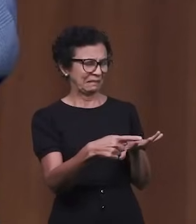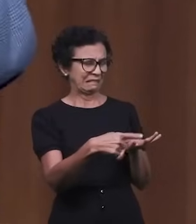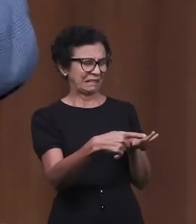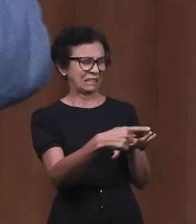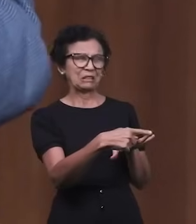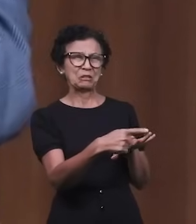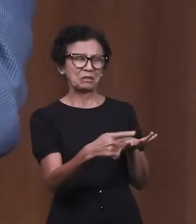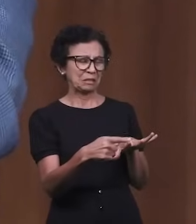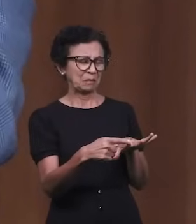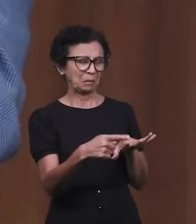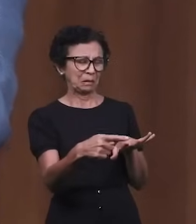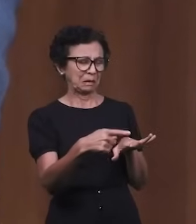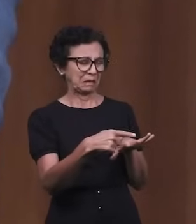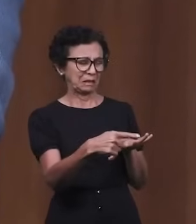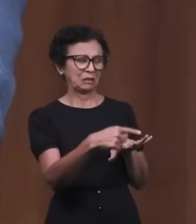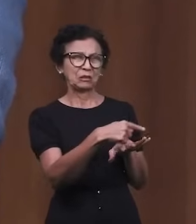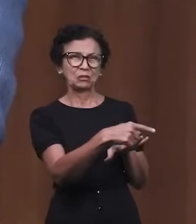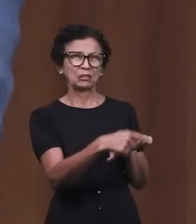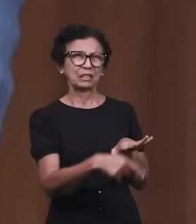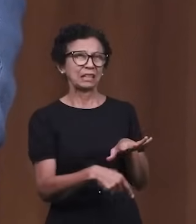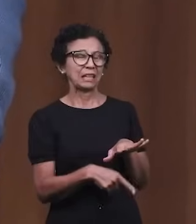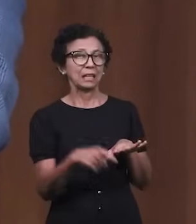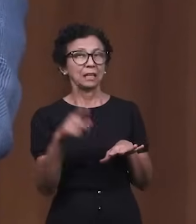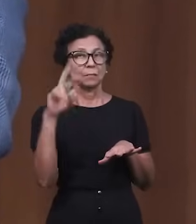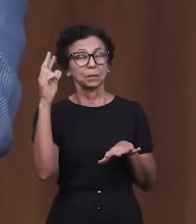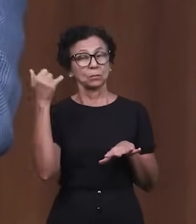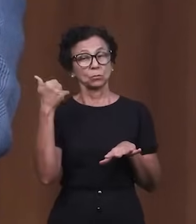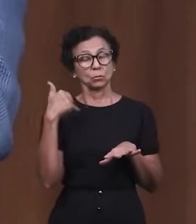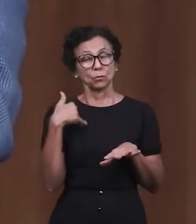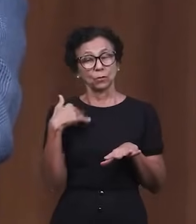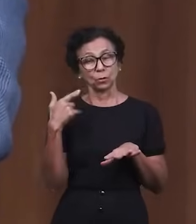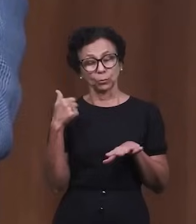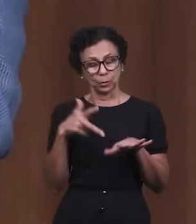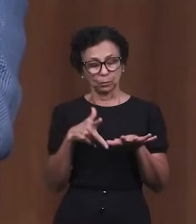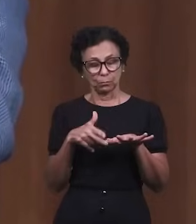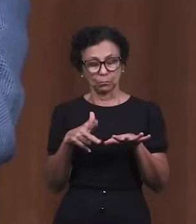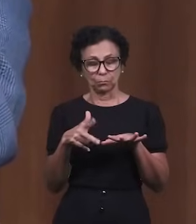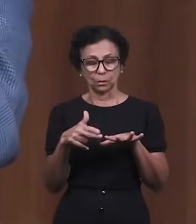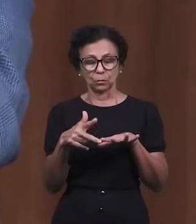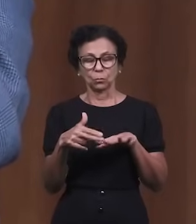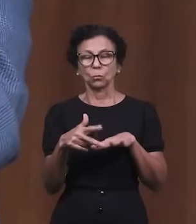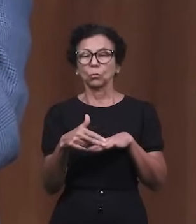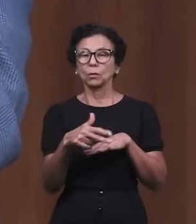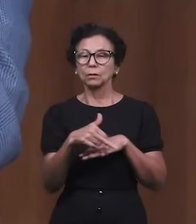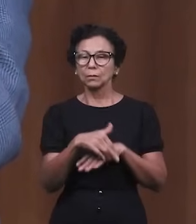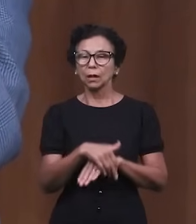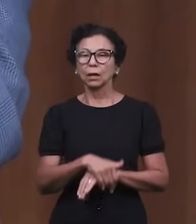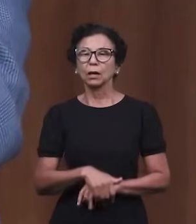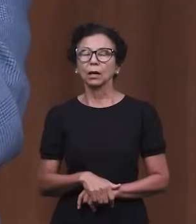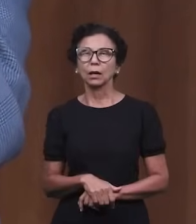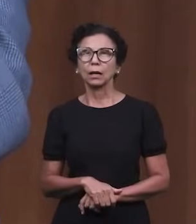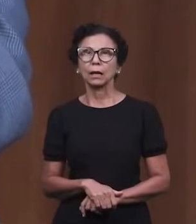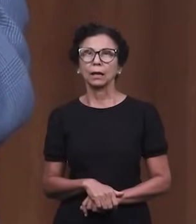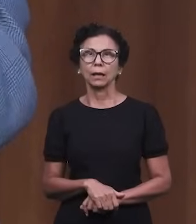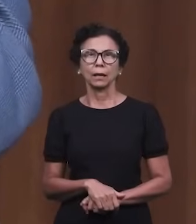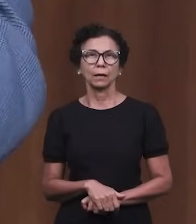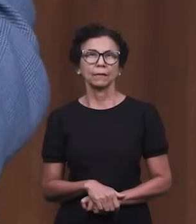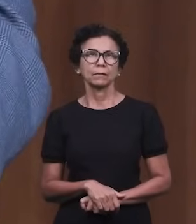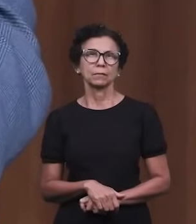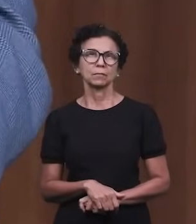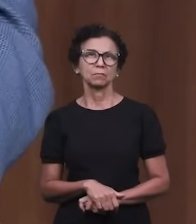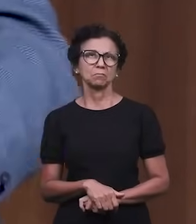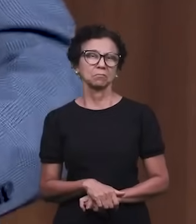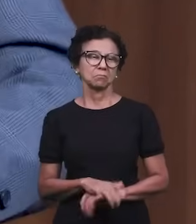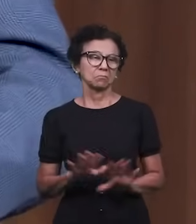assim, chamativa, tal. Mas o senhor requereu de mim, que bom e tal. O senhor disse que eu não me queria